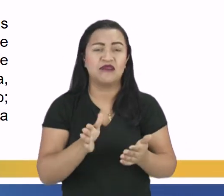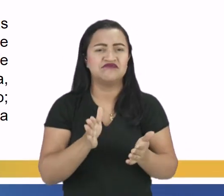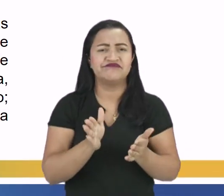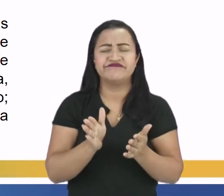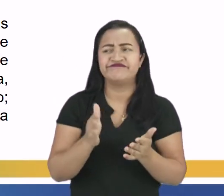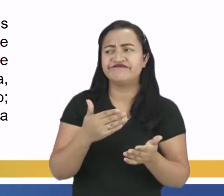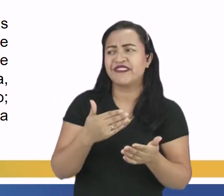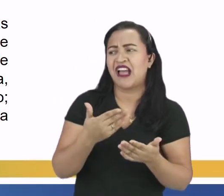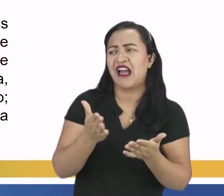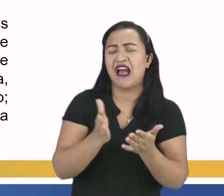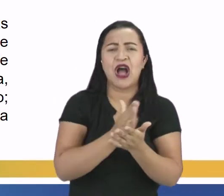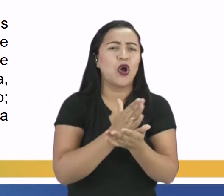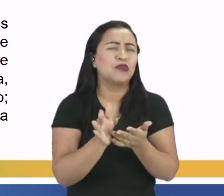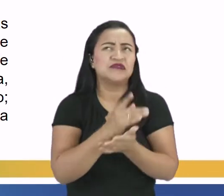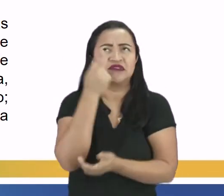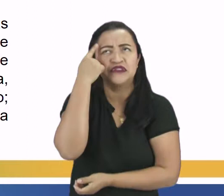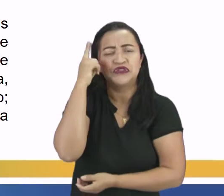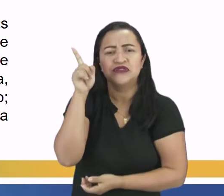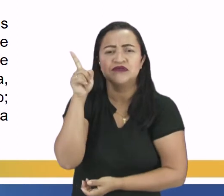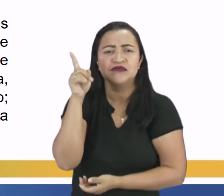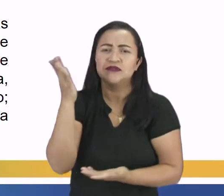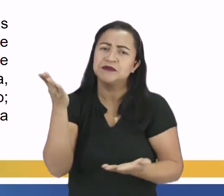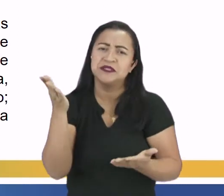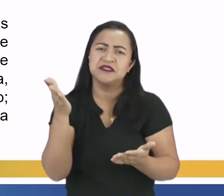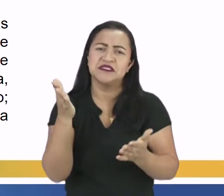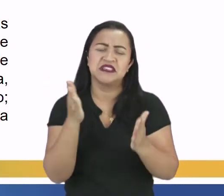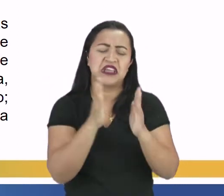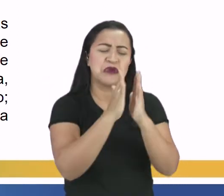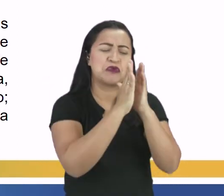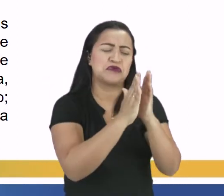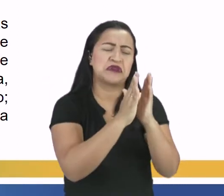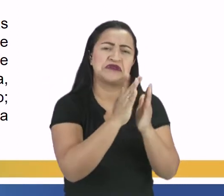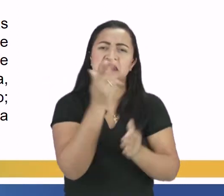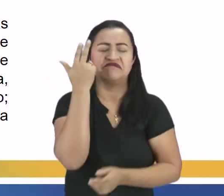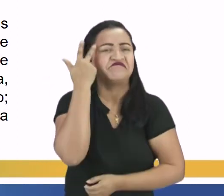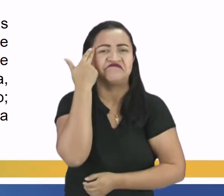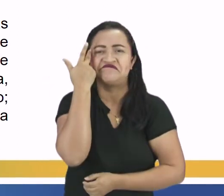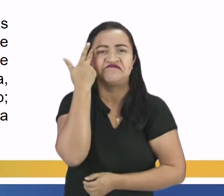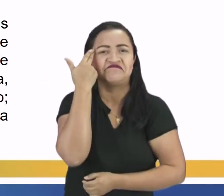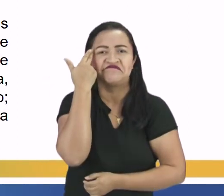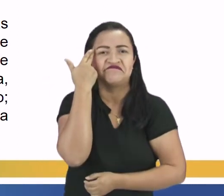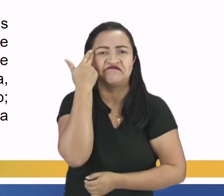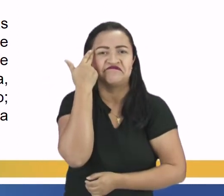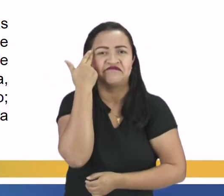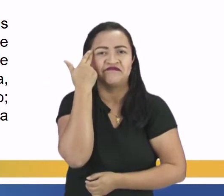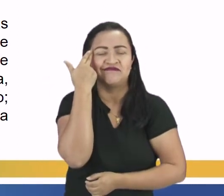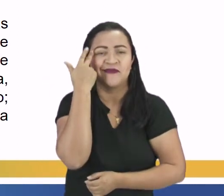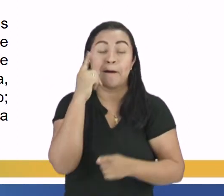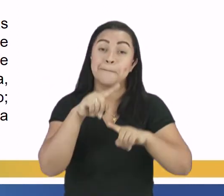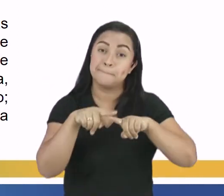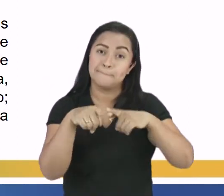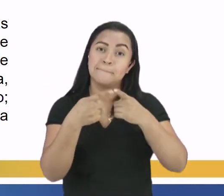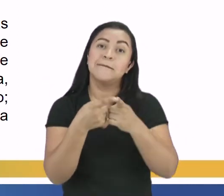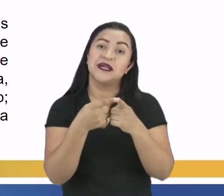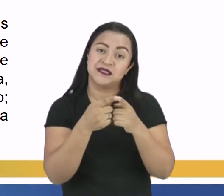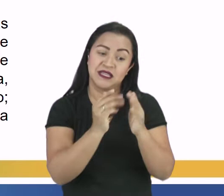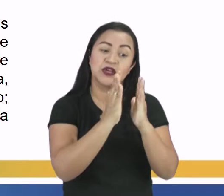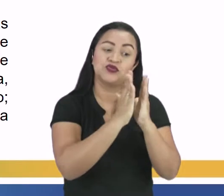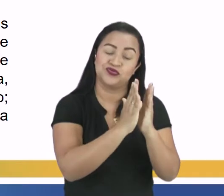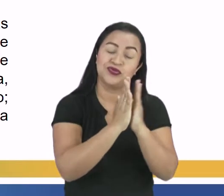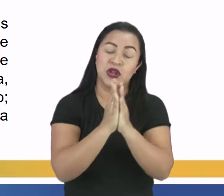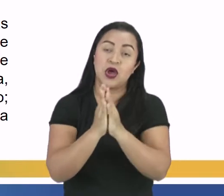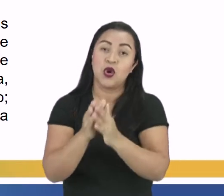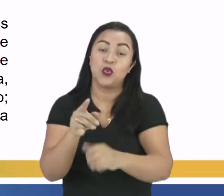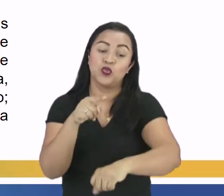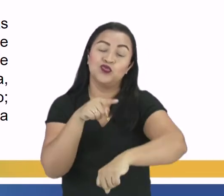isso. Acha que aquele espaço ali é naturalmente da história. Não. Tá? Esse espaço está ali para delimitar um tempo de